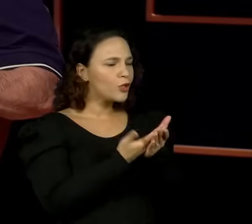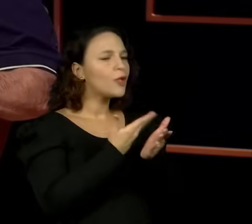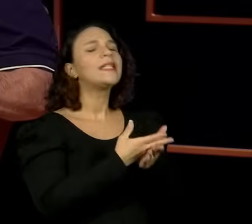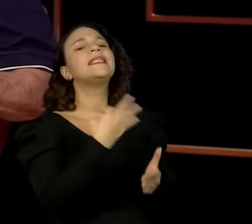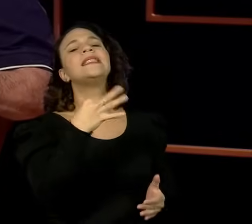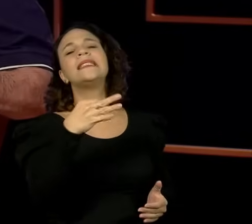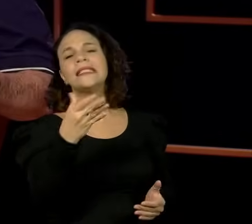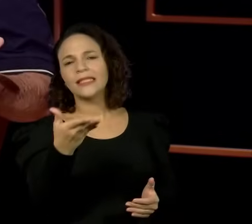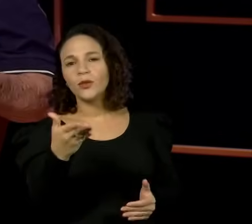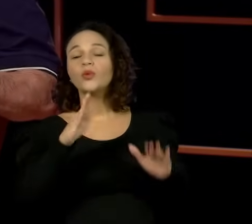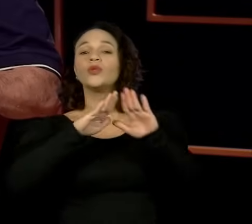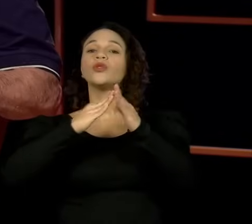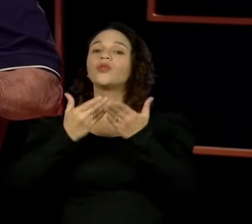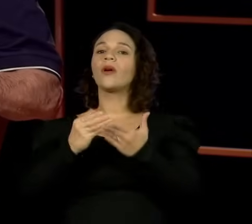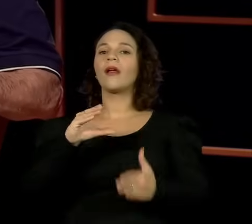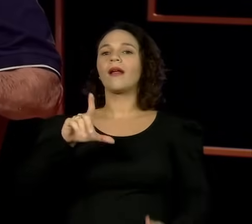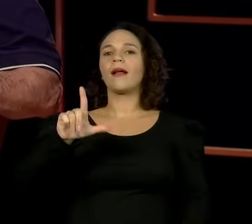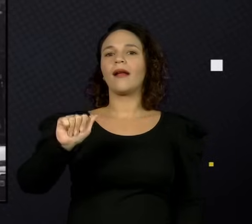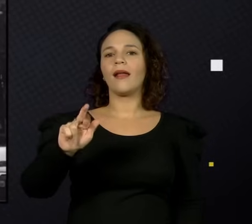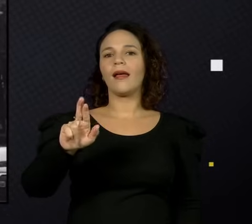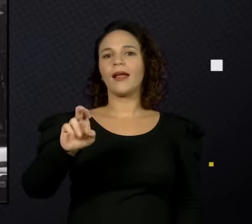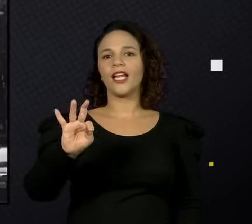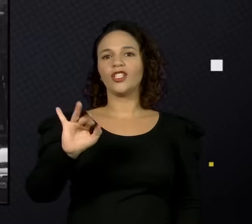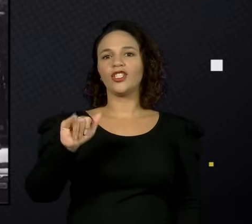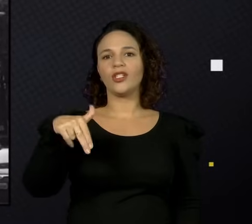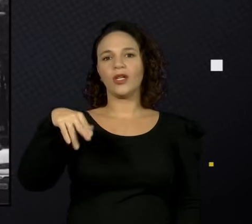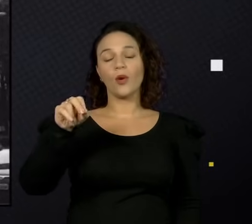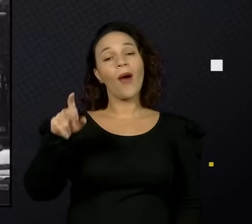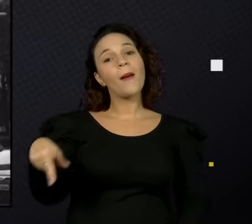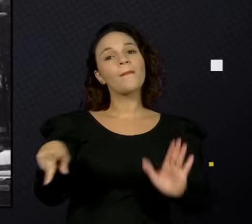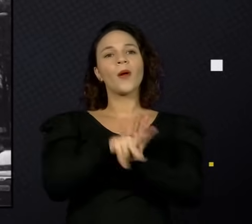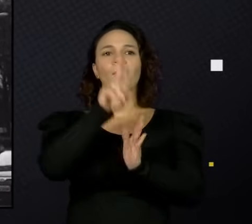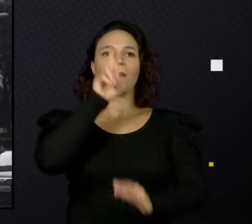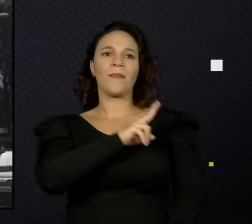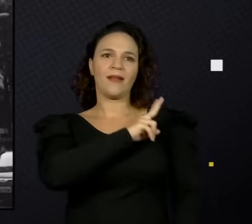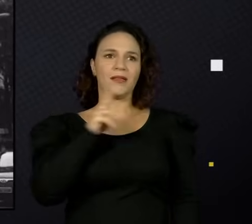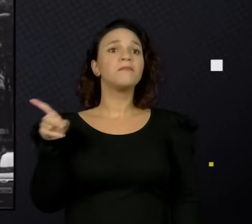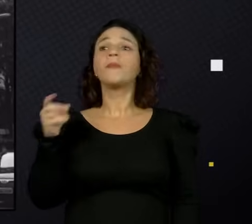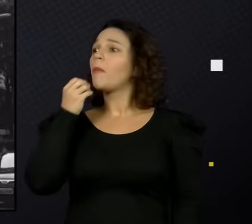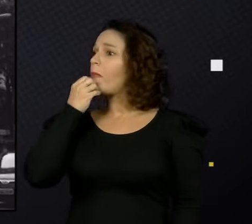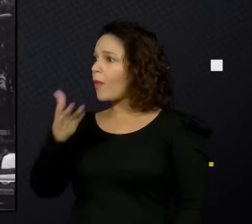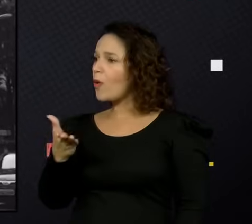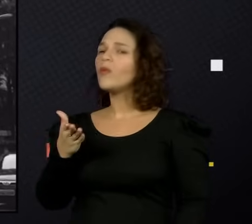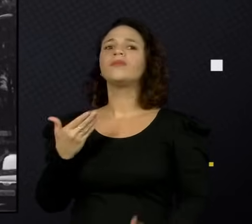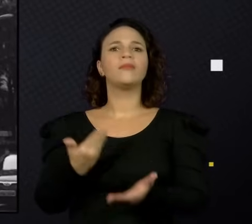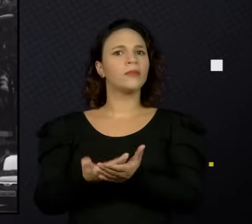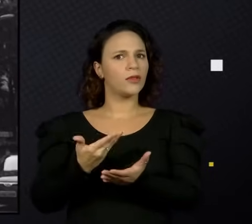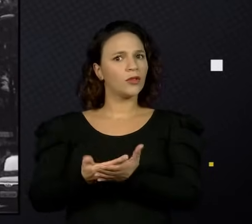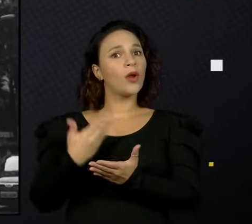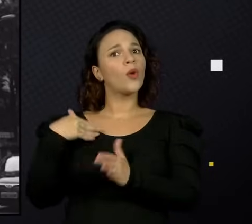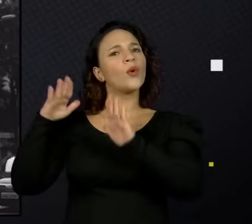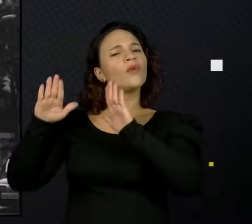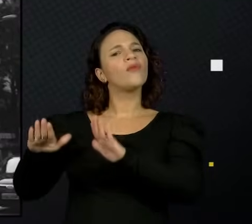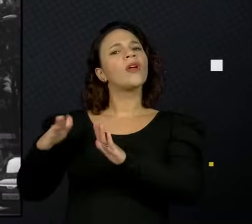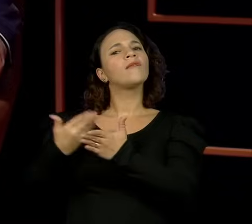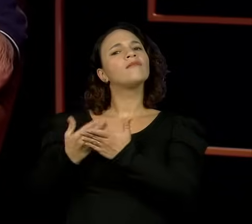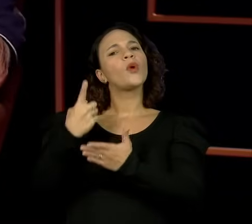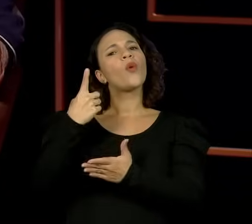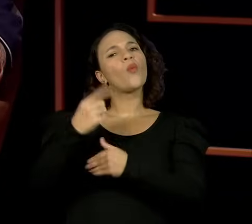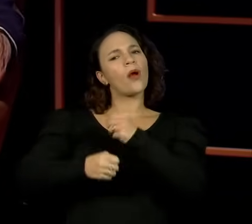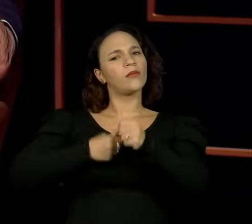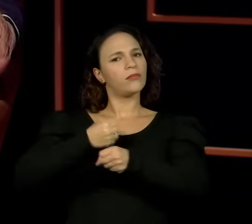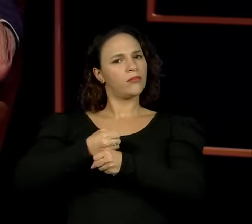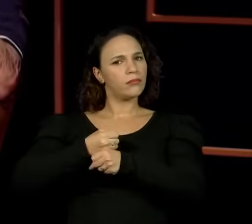Claretiano, eu estudei, que era colégio de padre. Colégio de padre. Exatamente. Foi um bom colégio, fiquei 1 ano no Claretiano. Foi onde